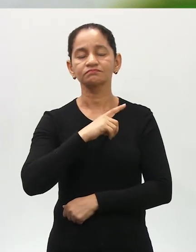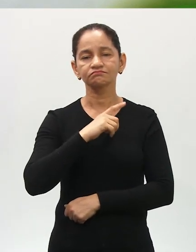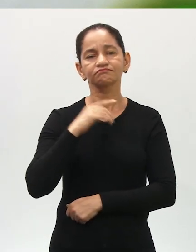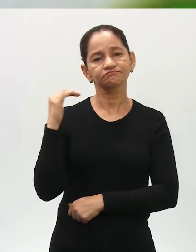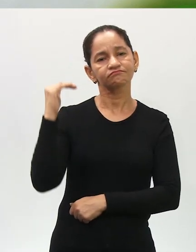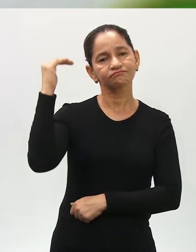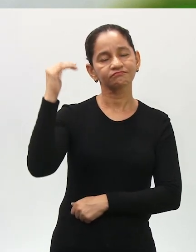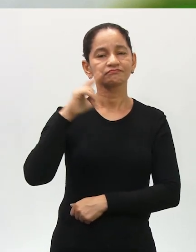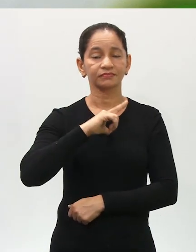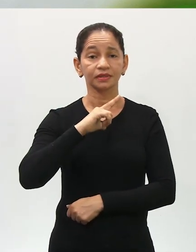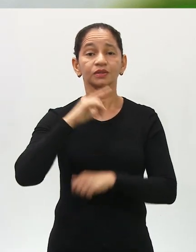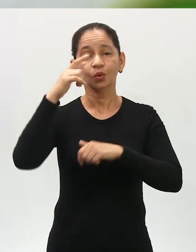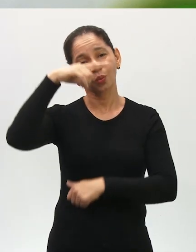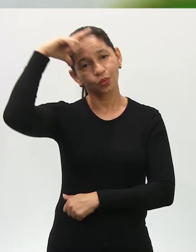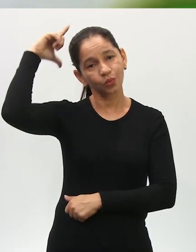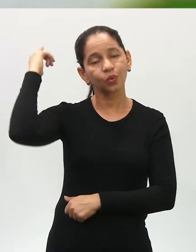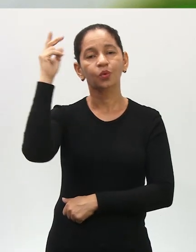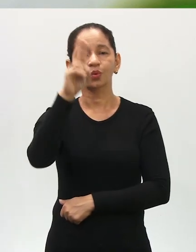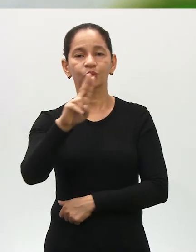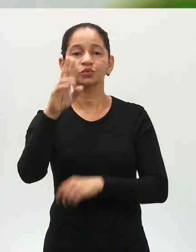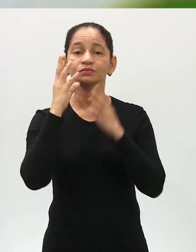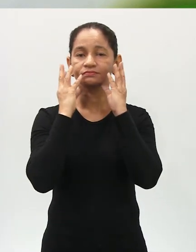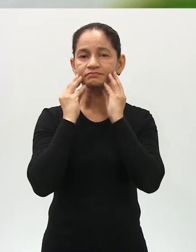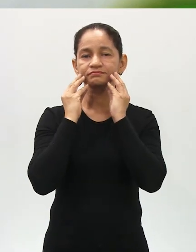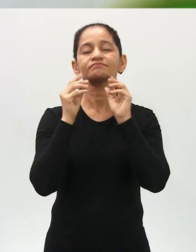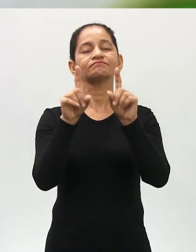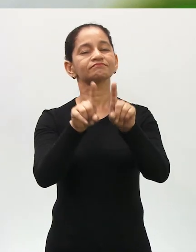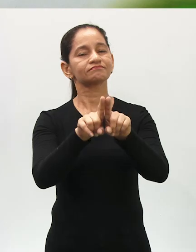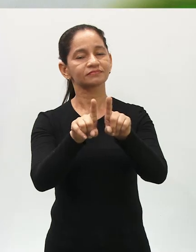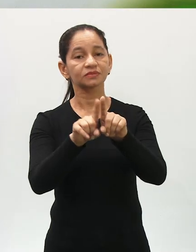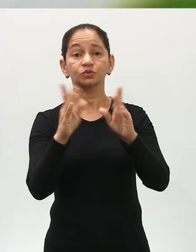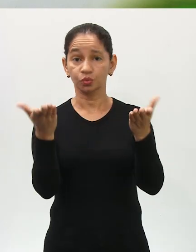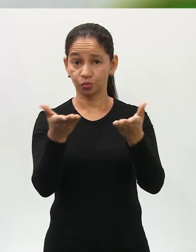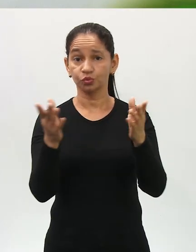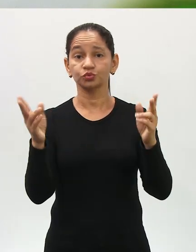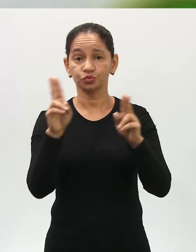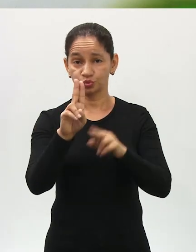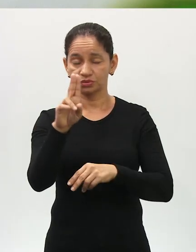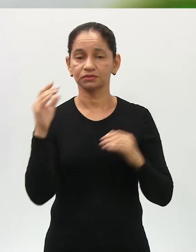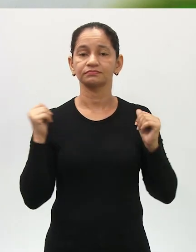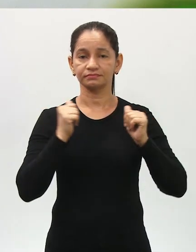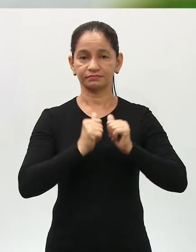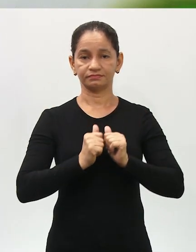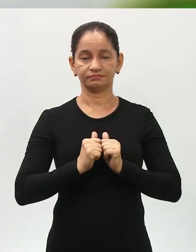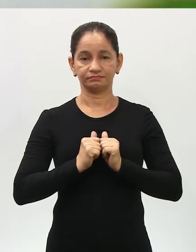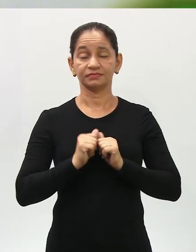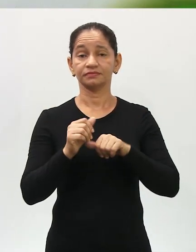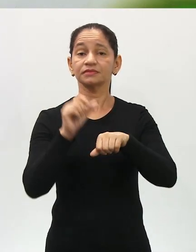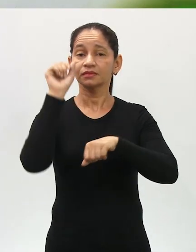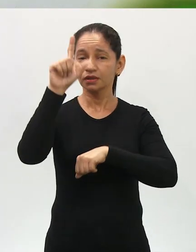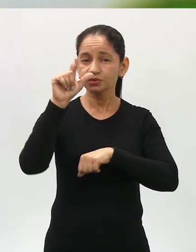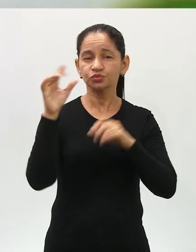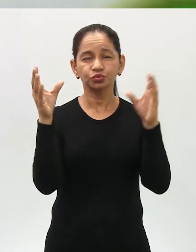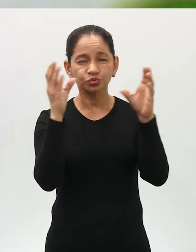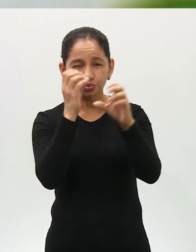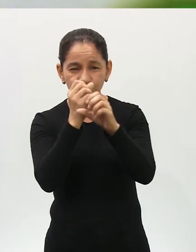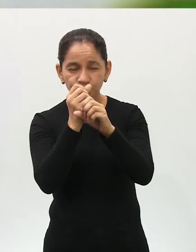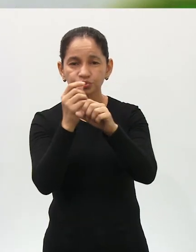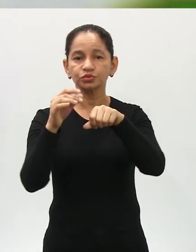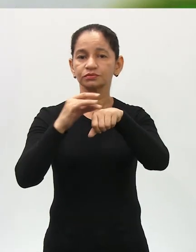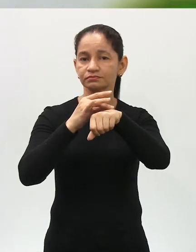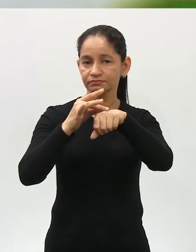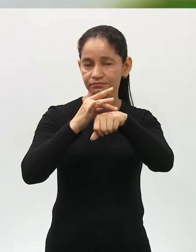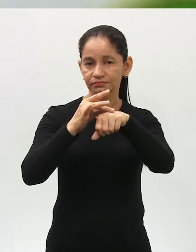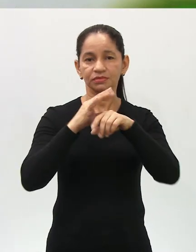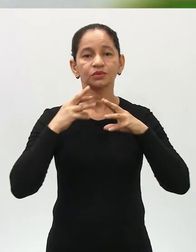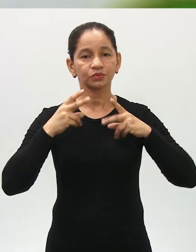m, sou careca, uso barba, estou usando um blazer azul, uma camiseta preta, uma calça cinza e um sapato